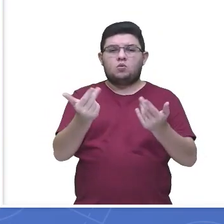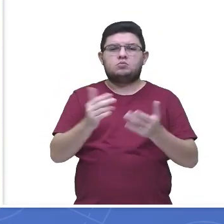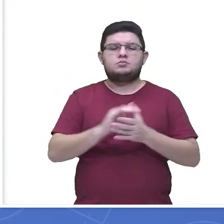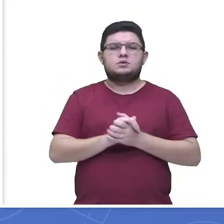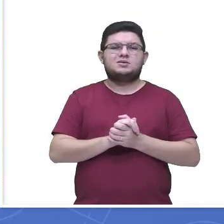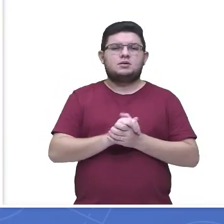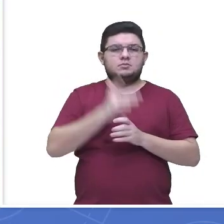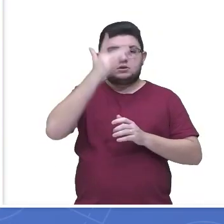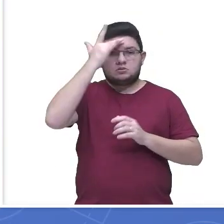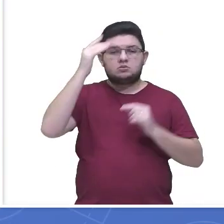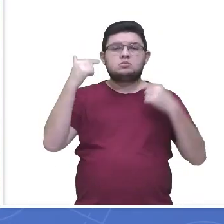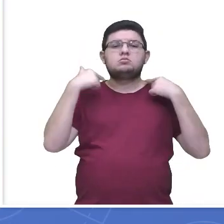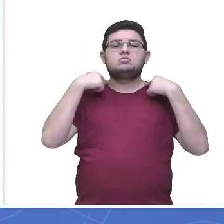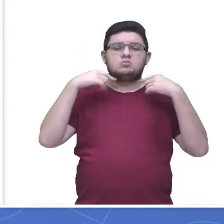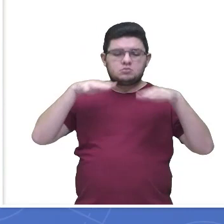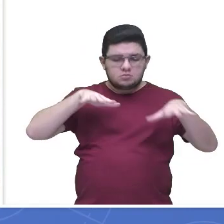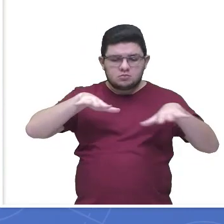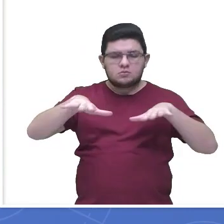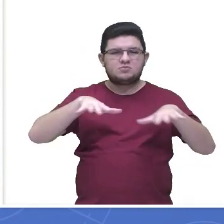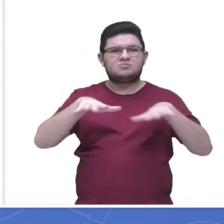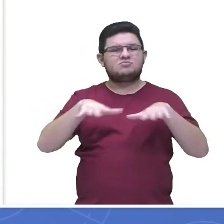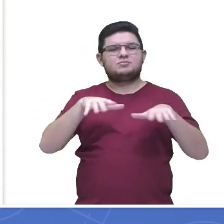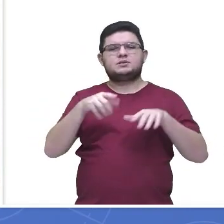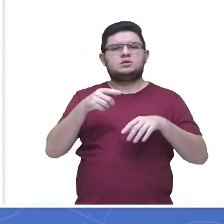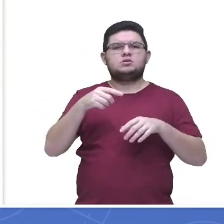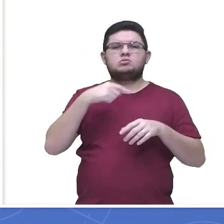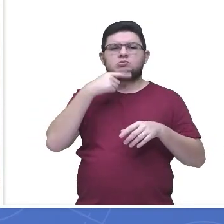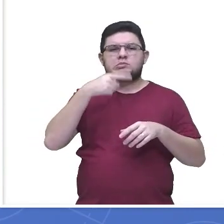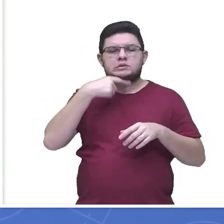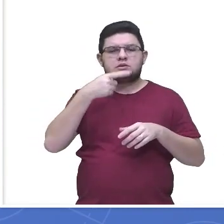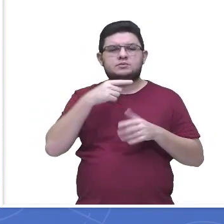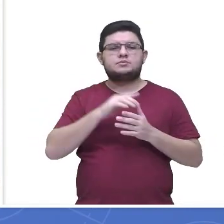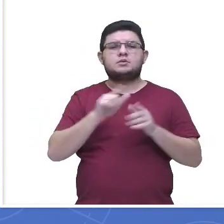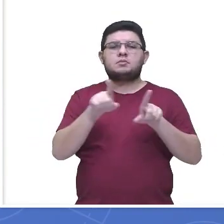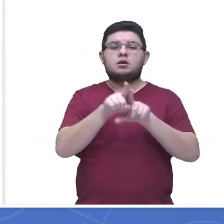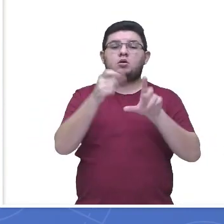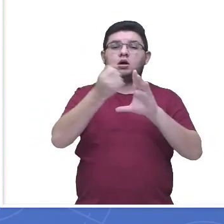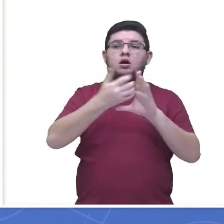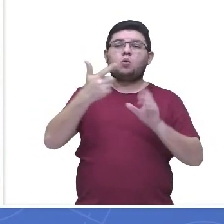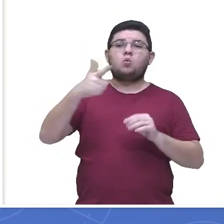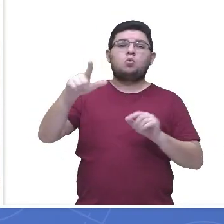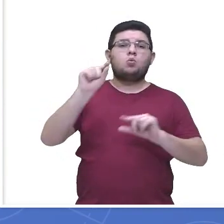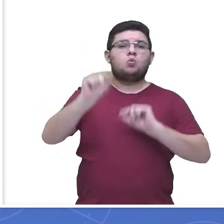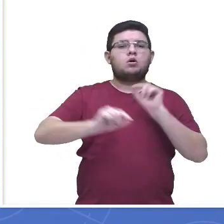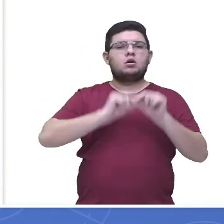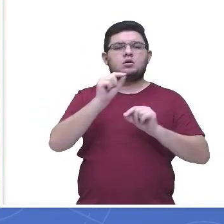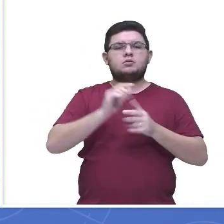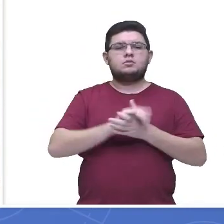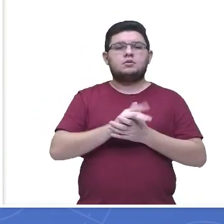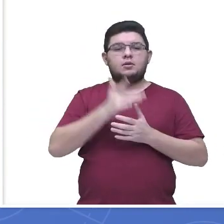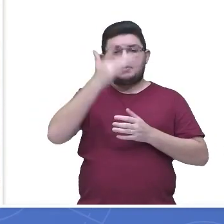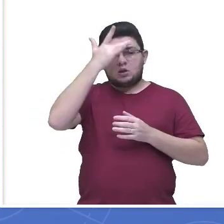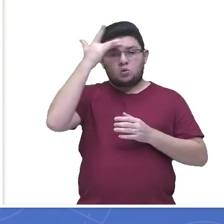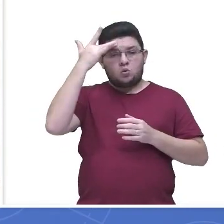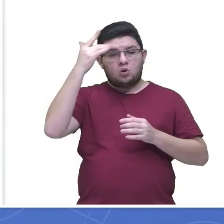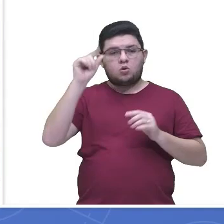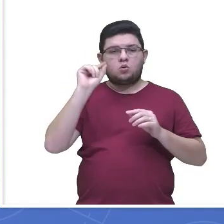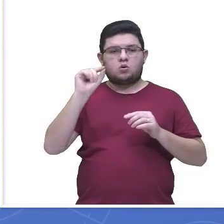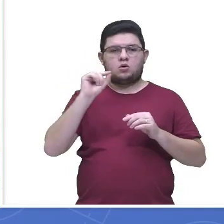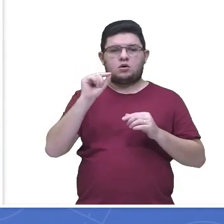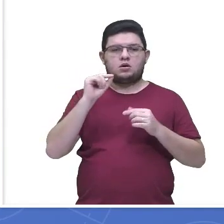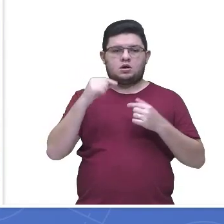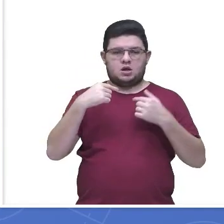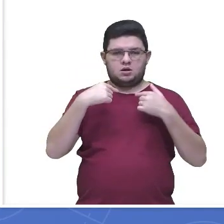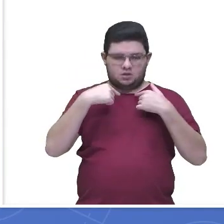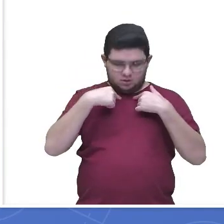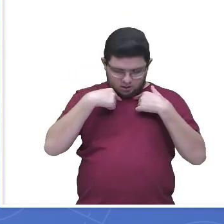cabeça. E até uma característica da pessoa que está com meningite é que ela não consegue encostar o queixo aqui no peito, ó,